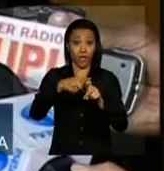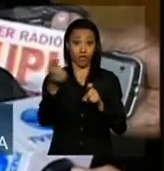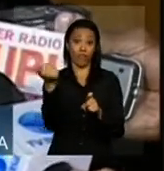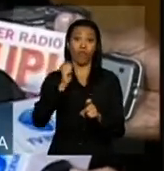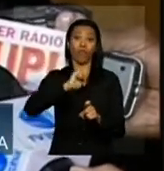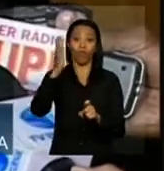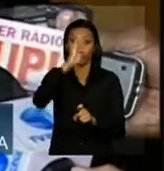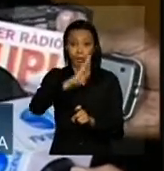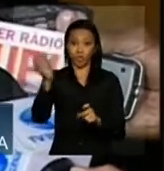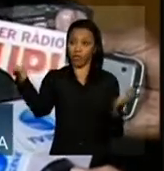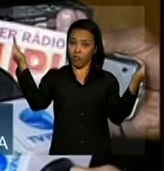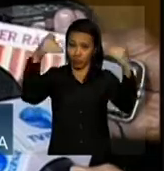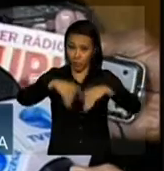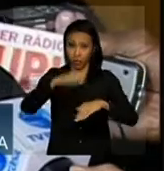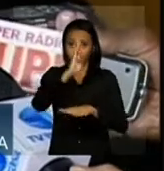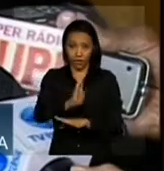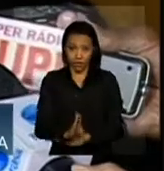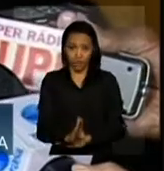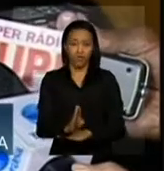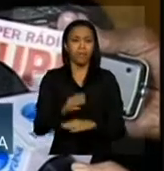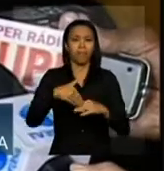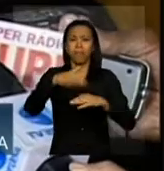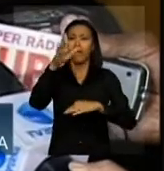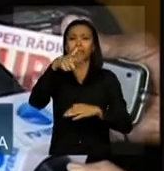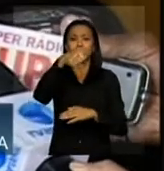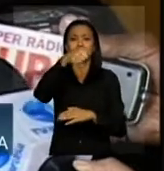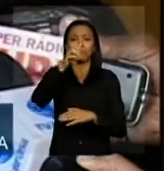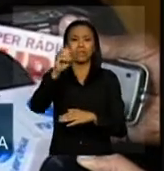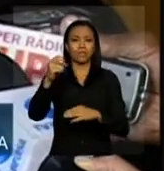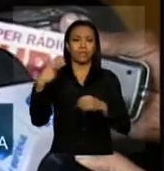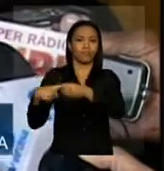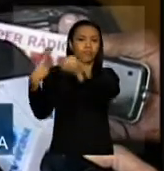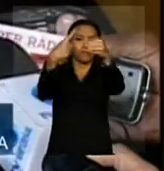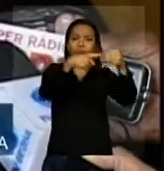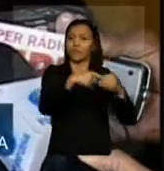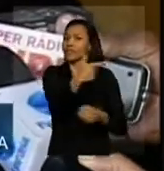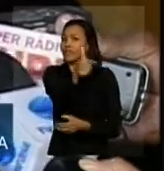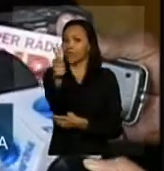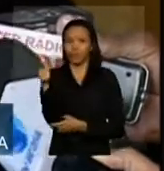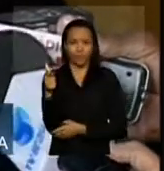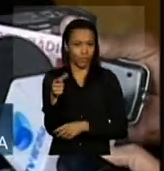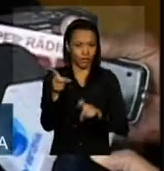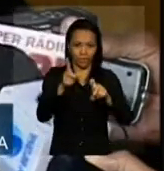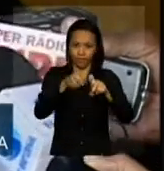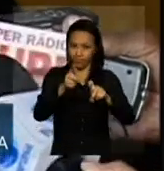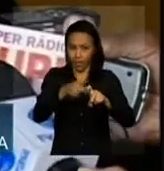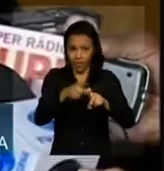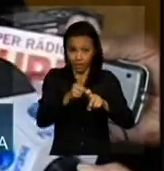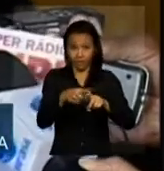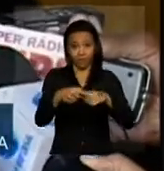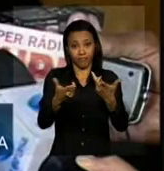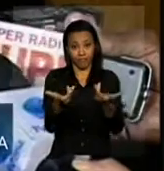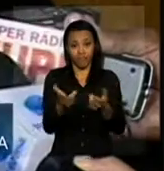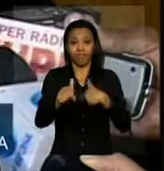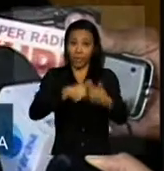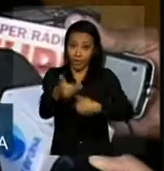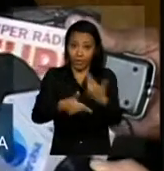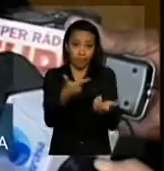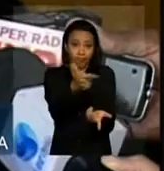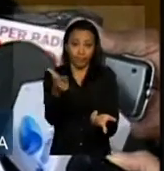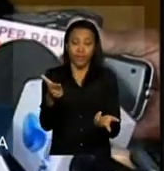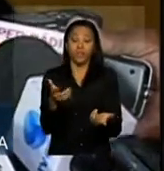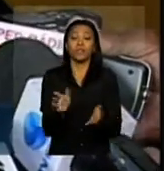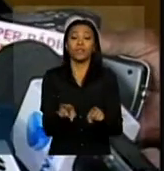situação emergencial de mais de 700 cidades que não tinham nenhum médico trabalhando na atenção primária, no posto de saúde. E muitos